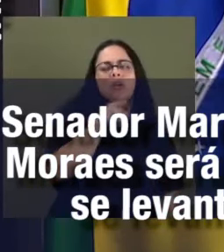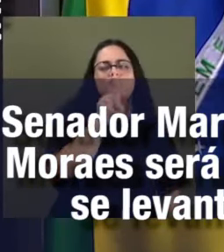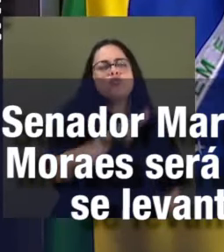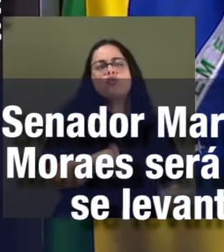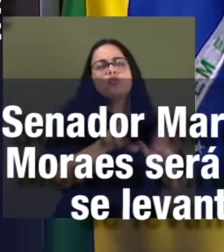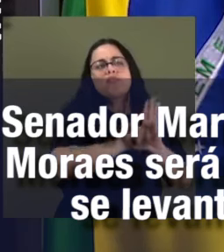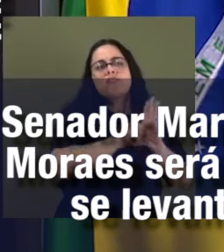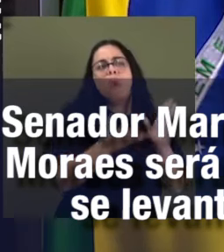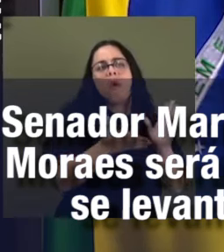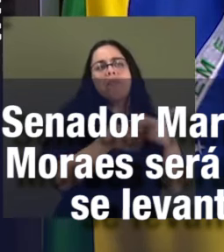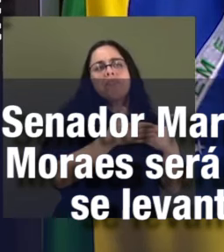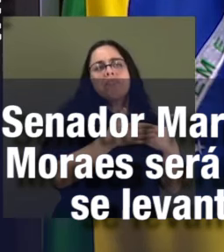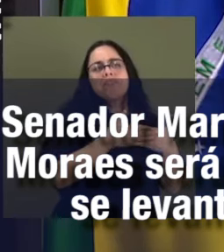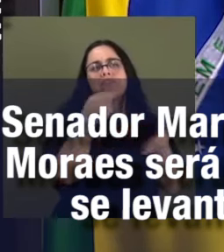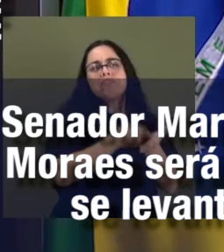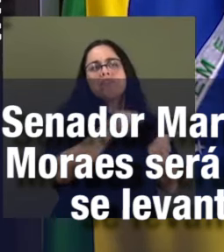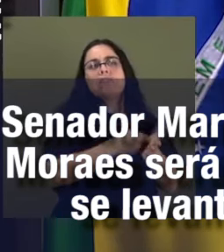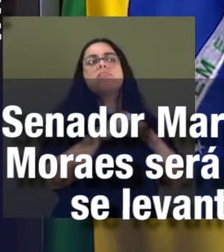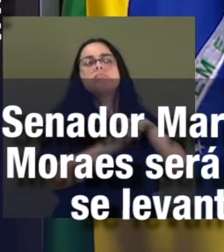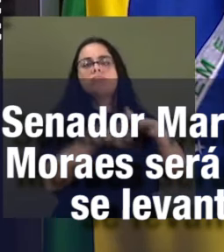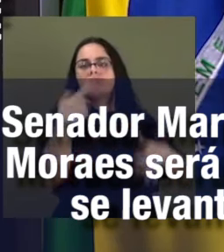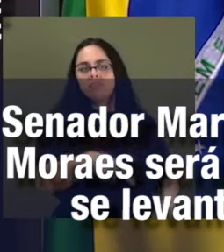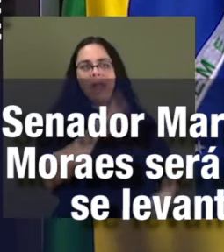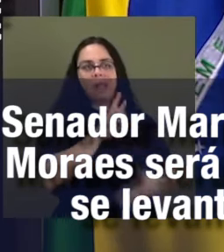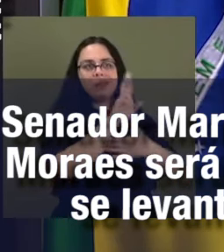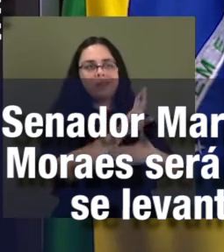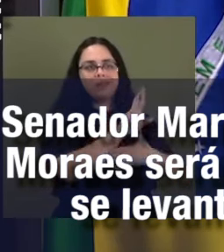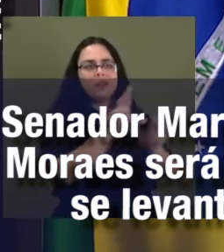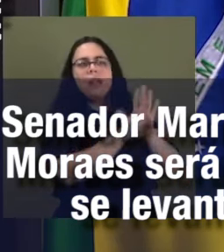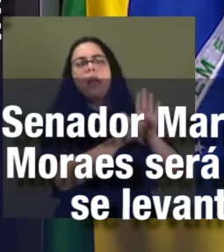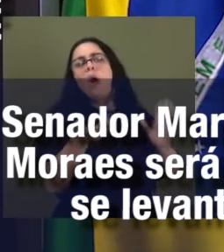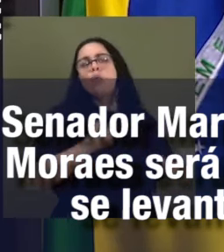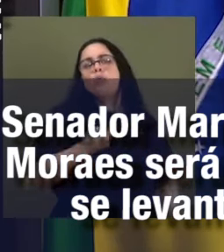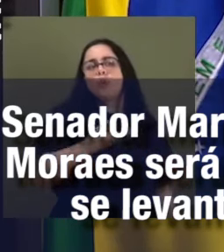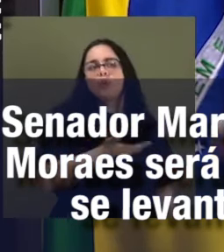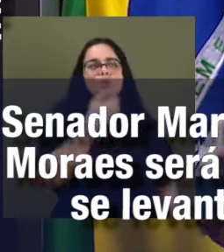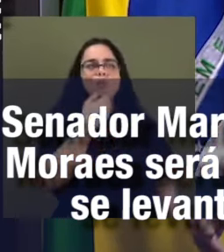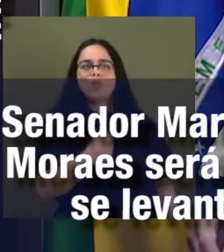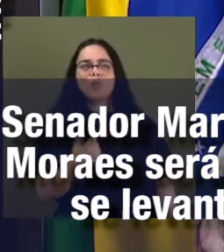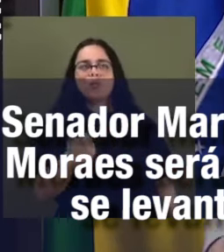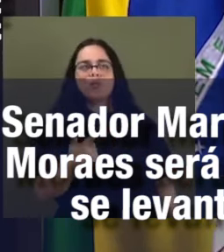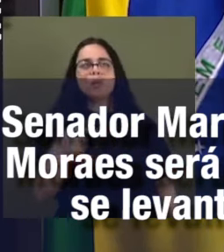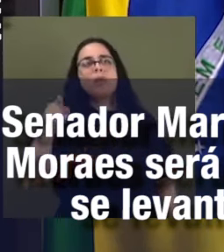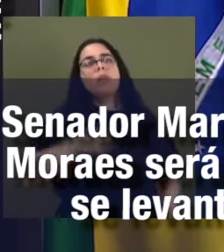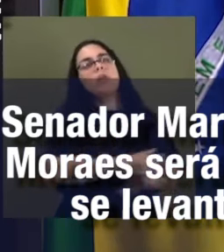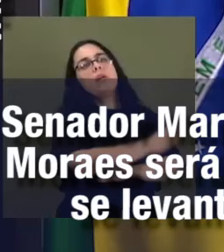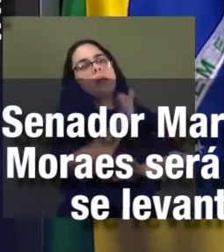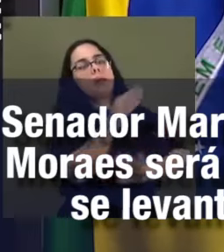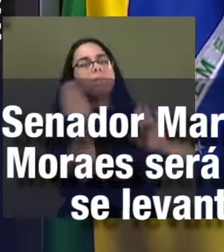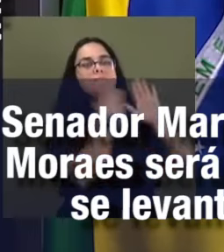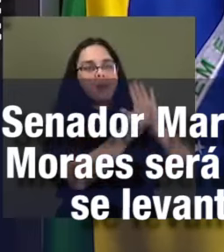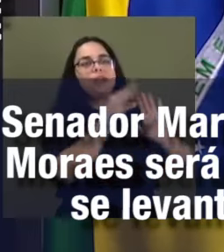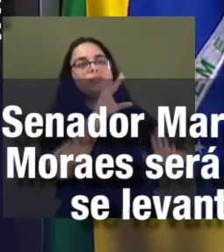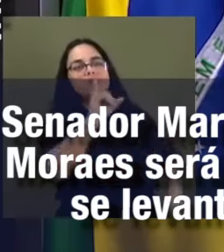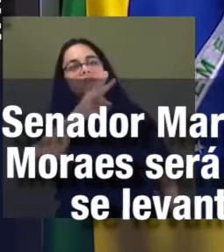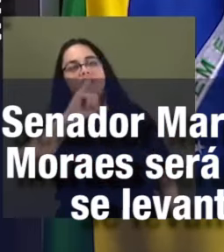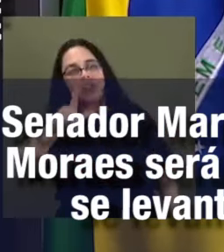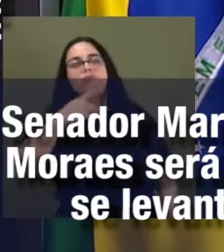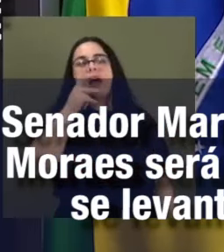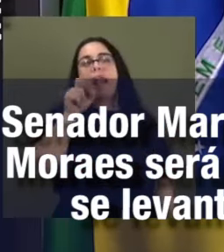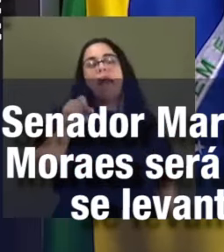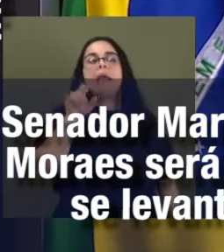fechar? Que é obrigado a ter uma empresa e um representante aqui? Não existe. Ele foi lá no Marco Civil da Internet e leu um trecho que